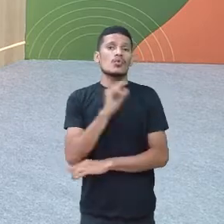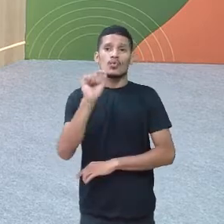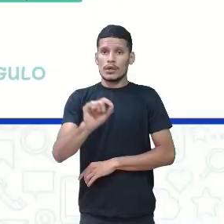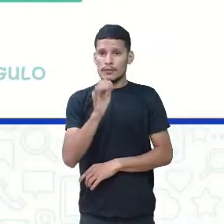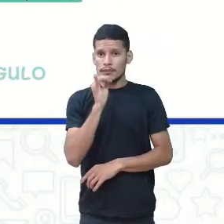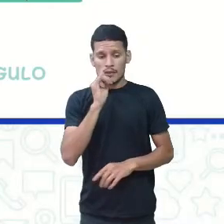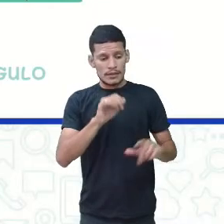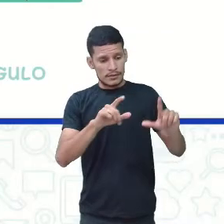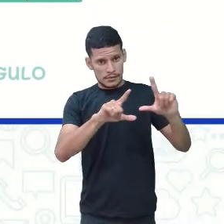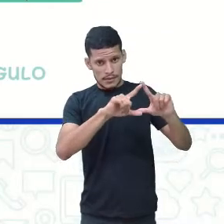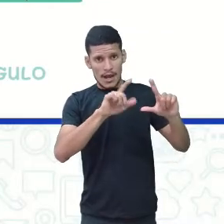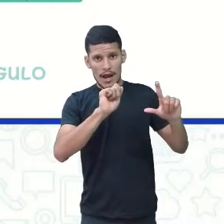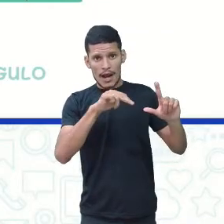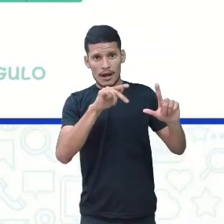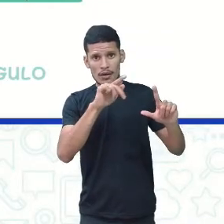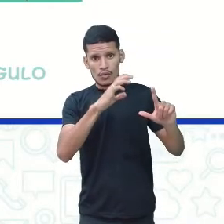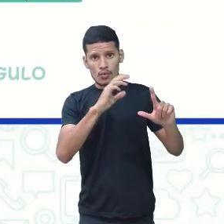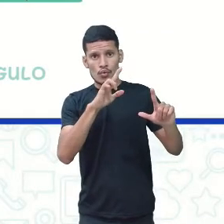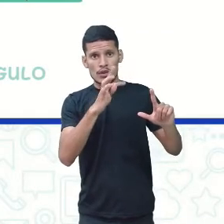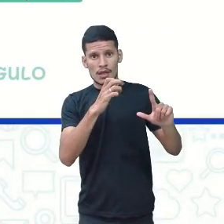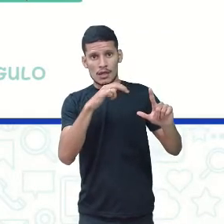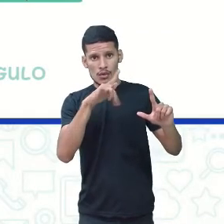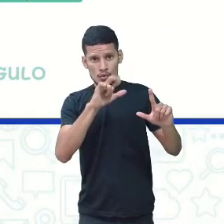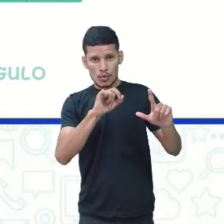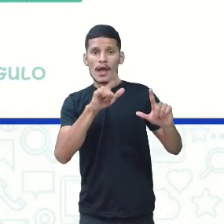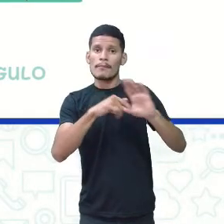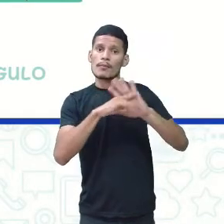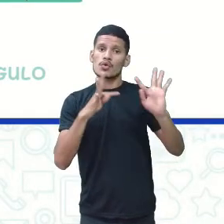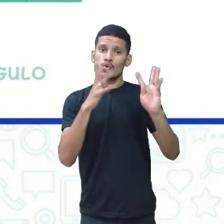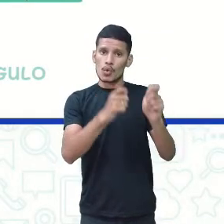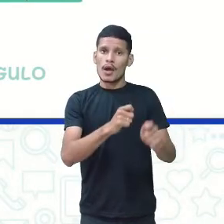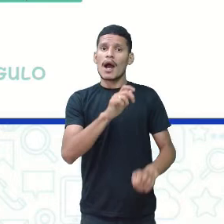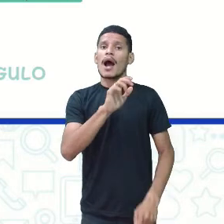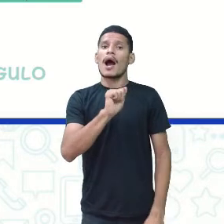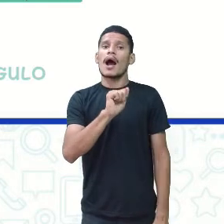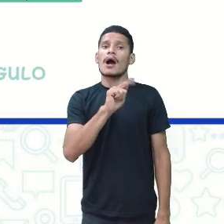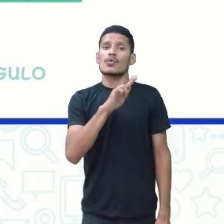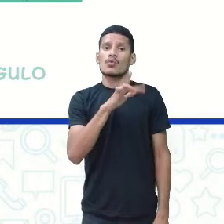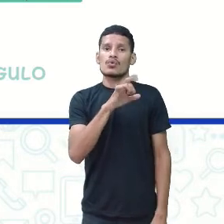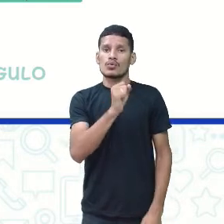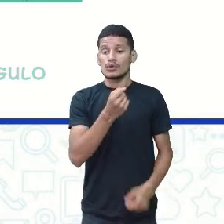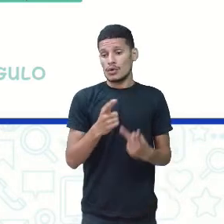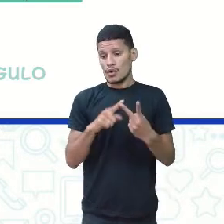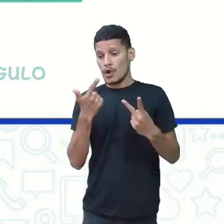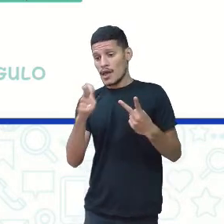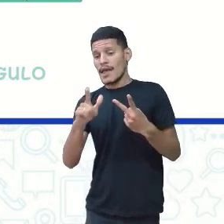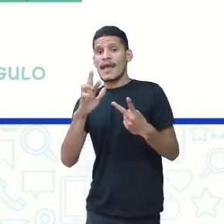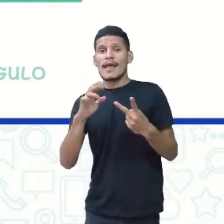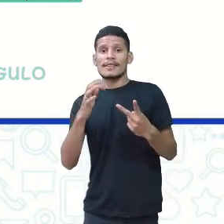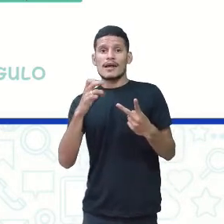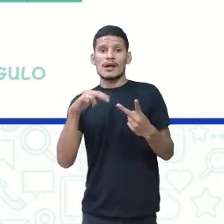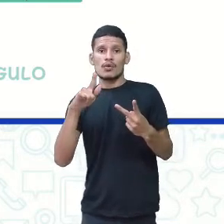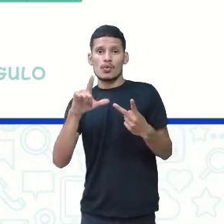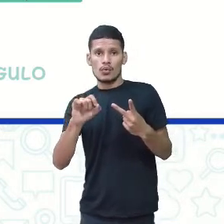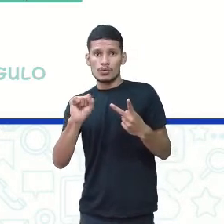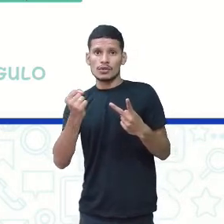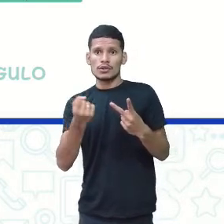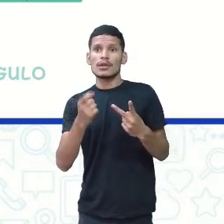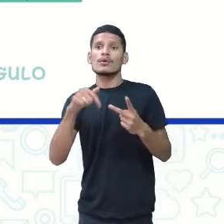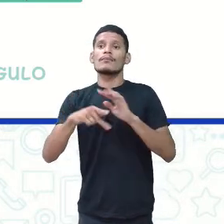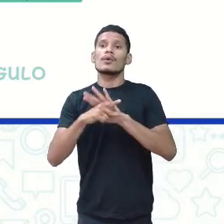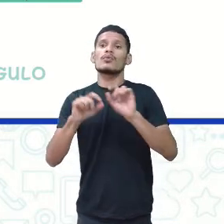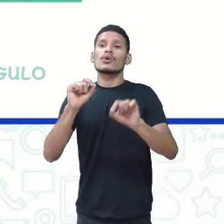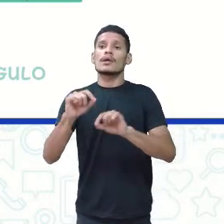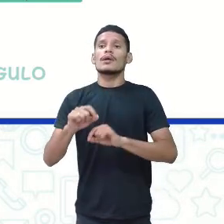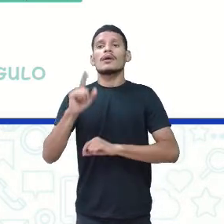triângulo acutângulo, todos os ângulos são agudos. No triângulo retângulo, eu tenho que os outros